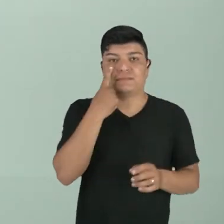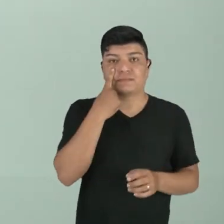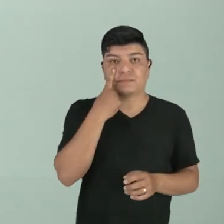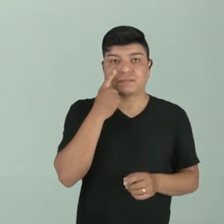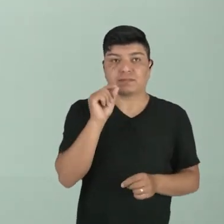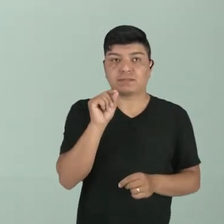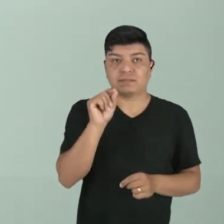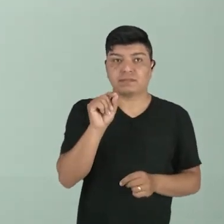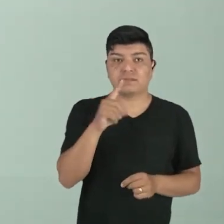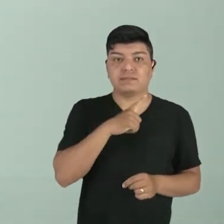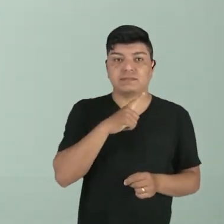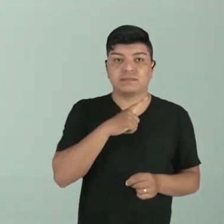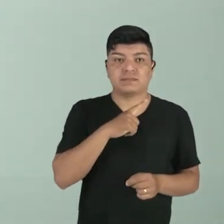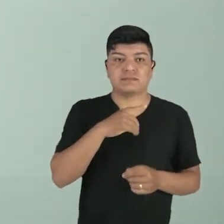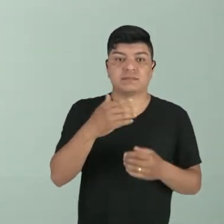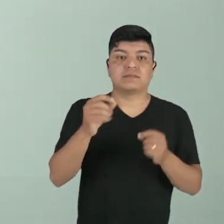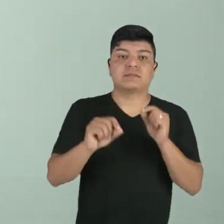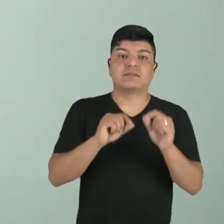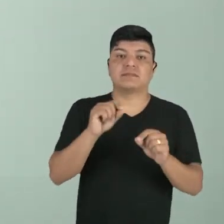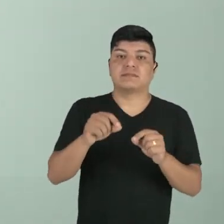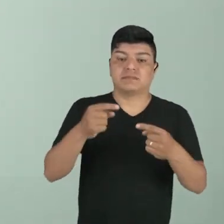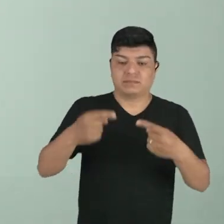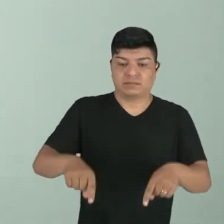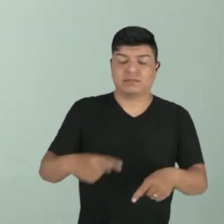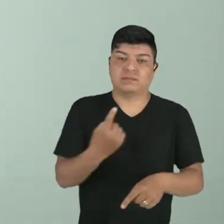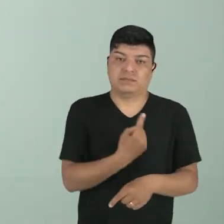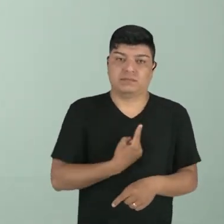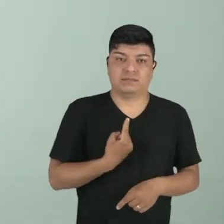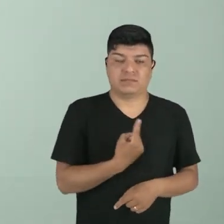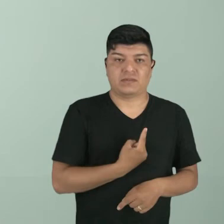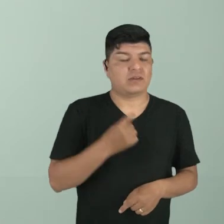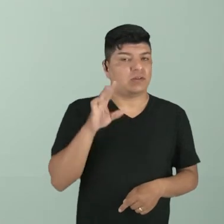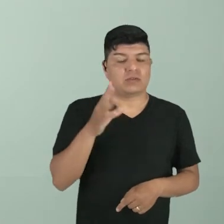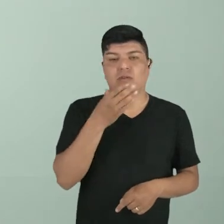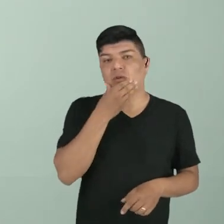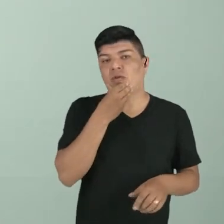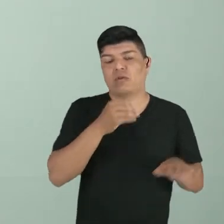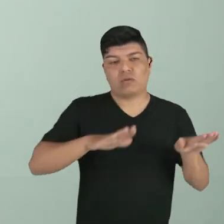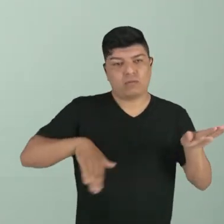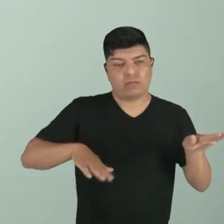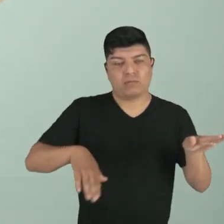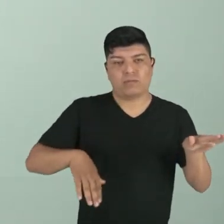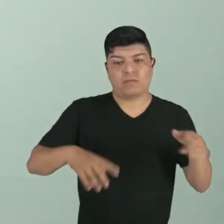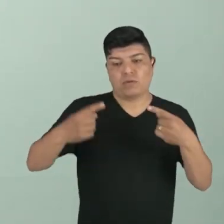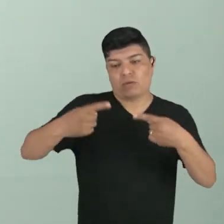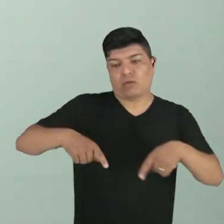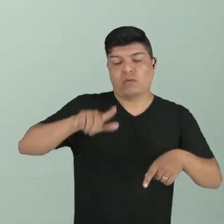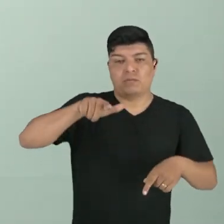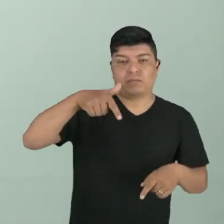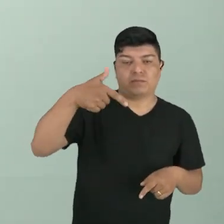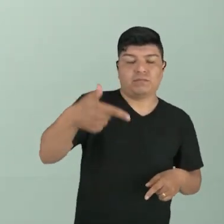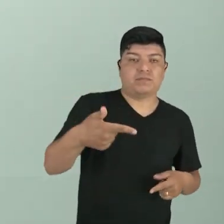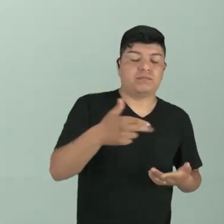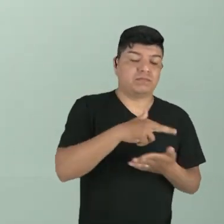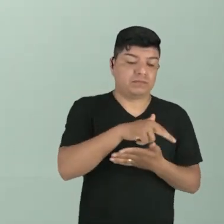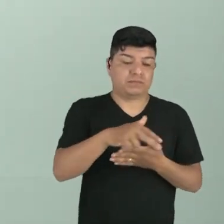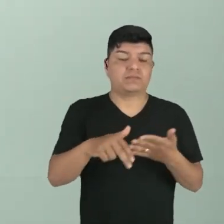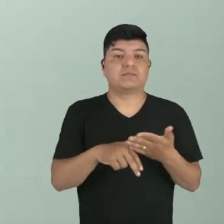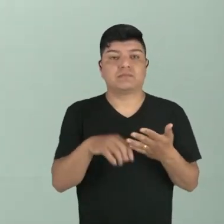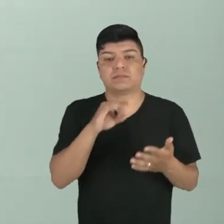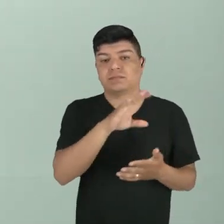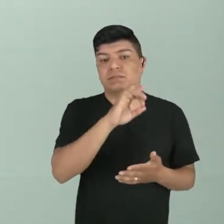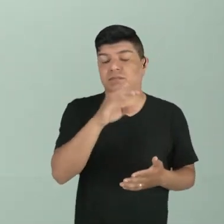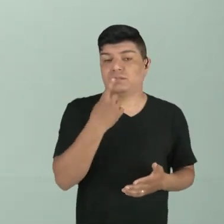Olimpíadas você vai ver que tem provas que ela é individual é só o nadador competindo contra outros nadadores